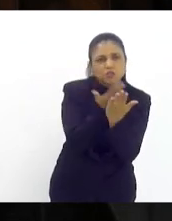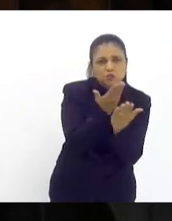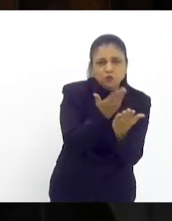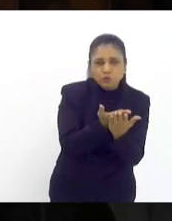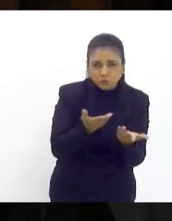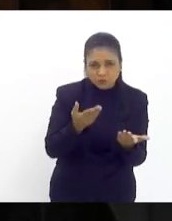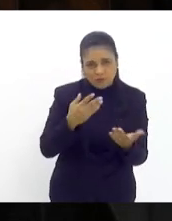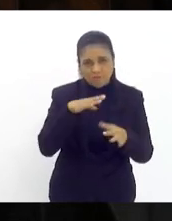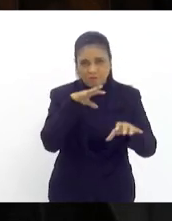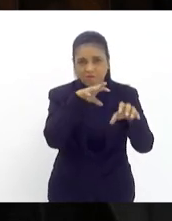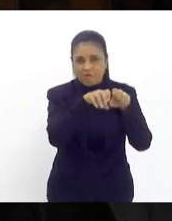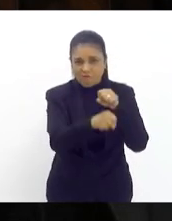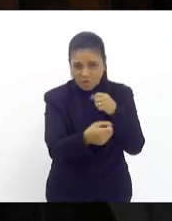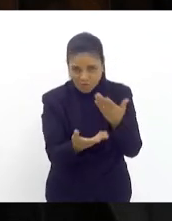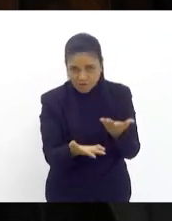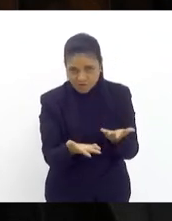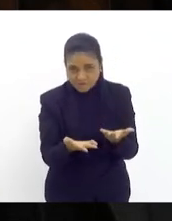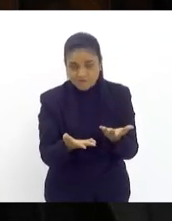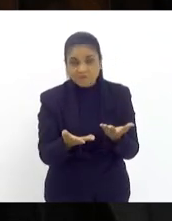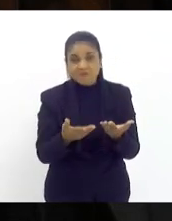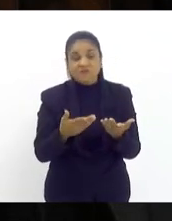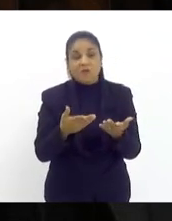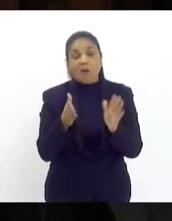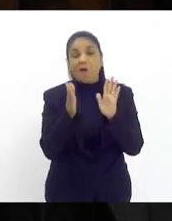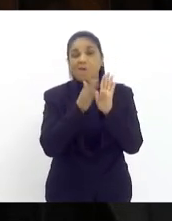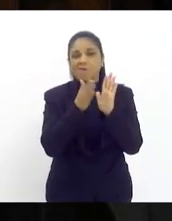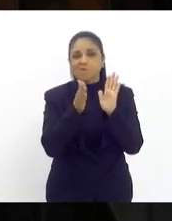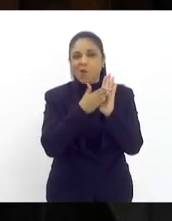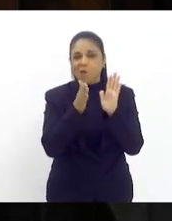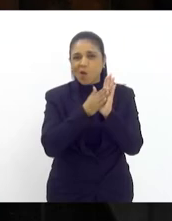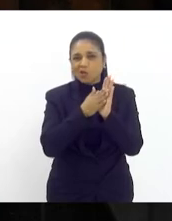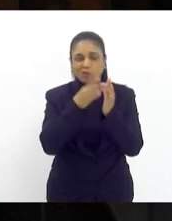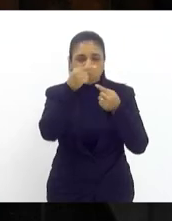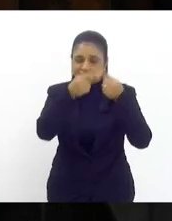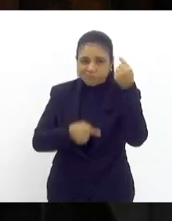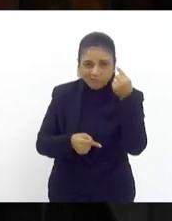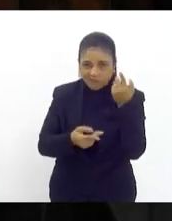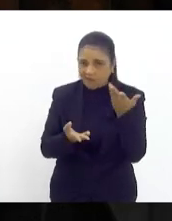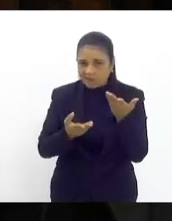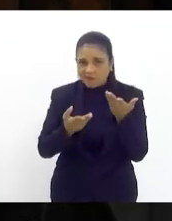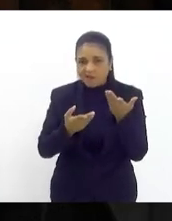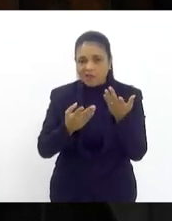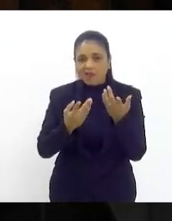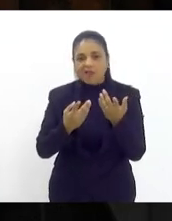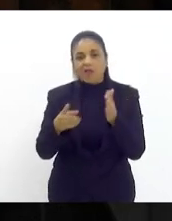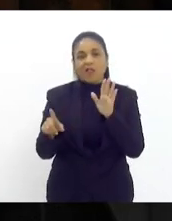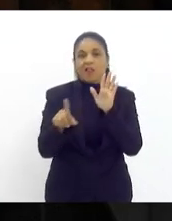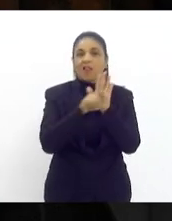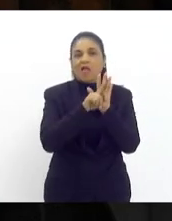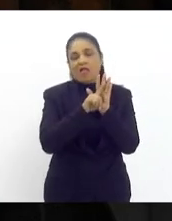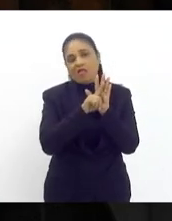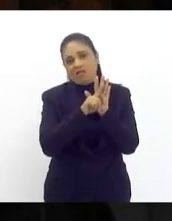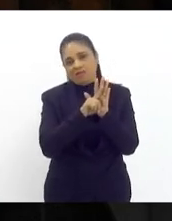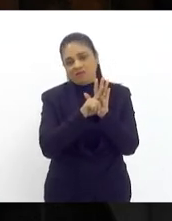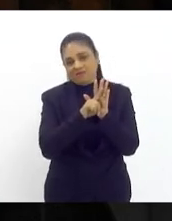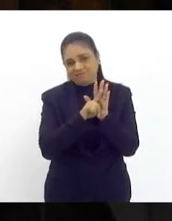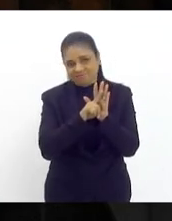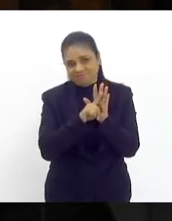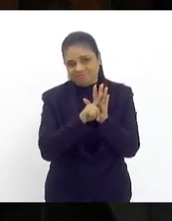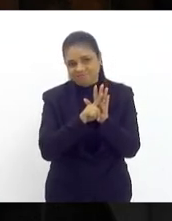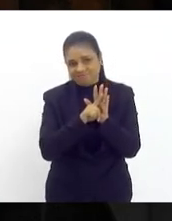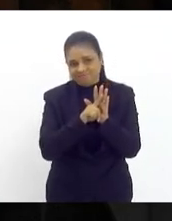além de ser ilegal é um ataque ao plano de carreira dos profissionais da educação